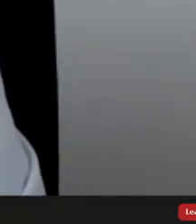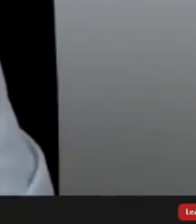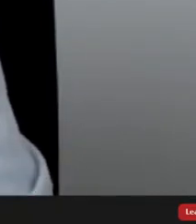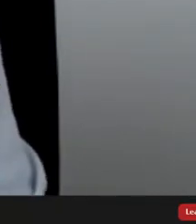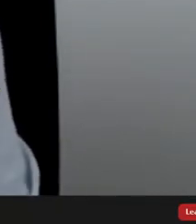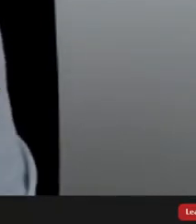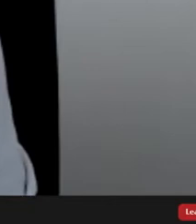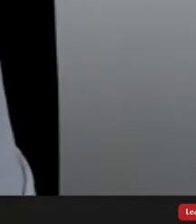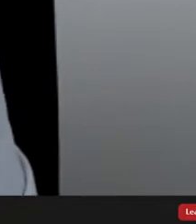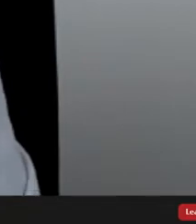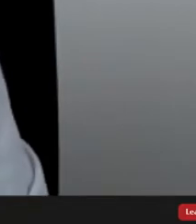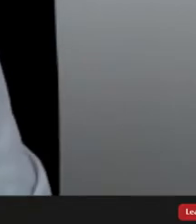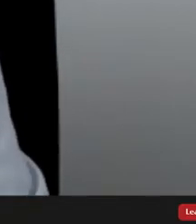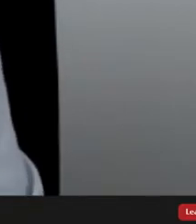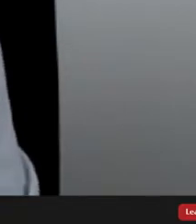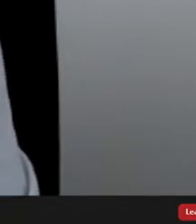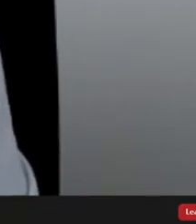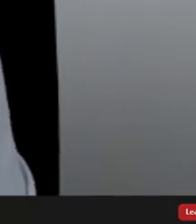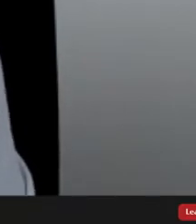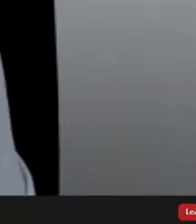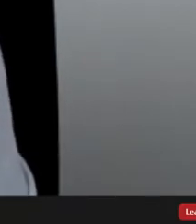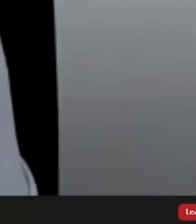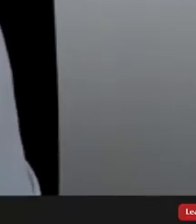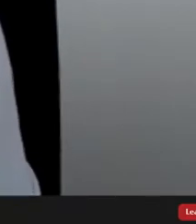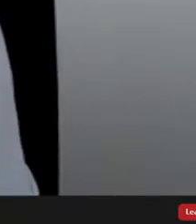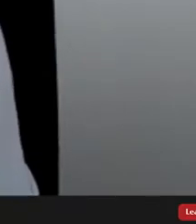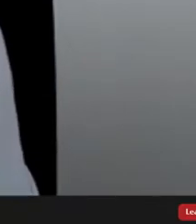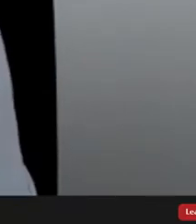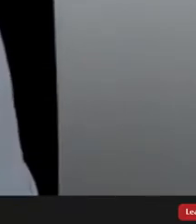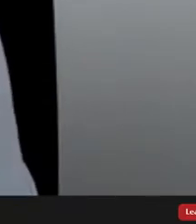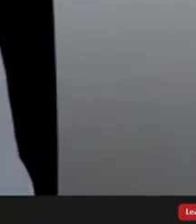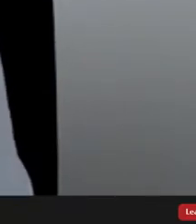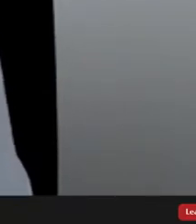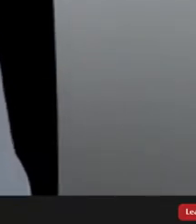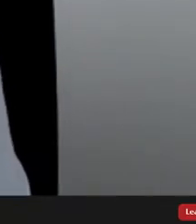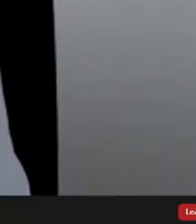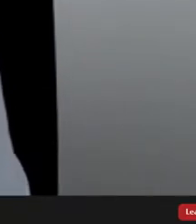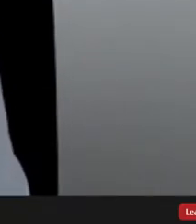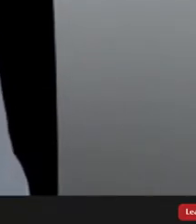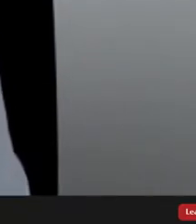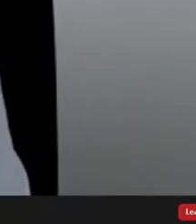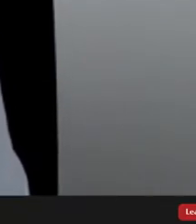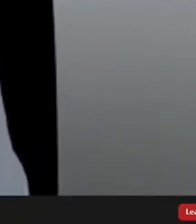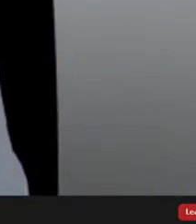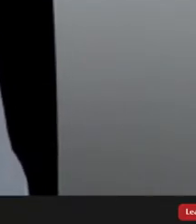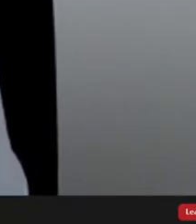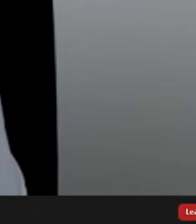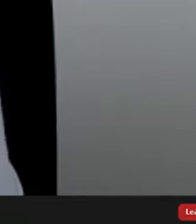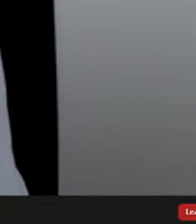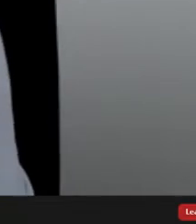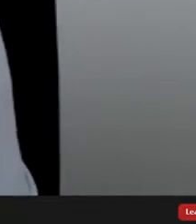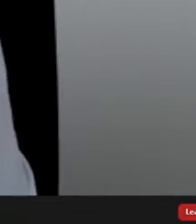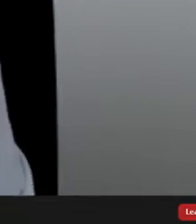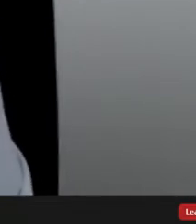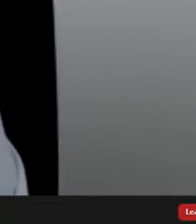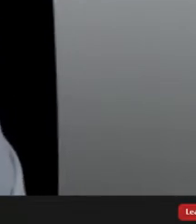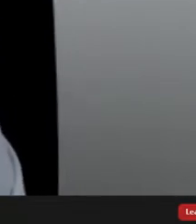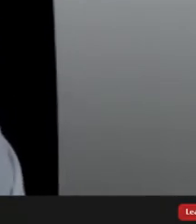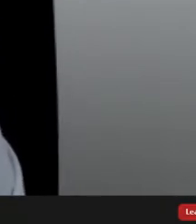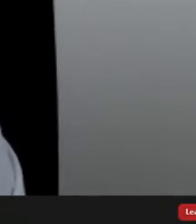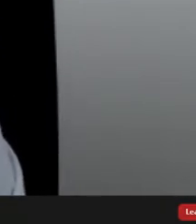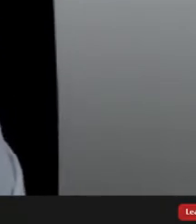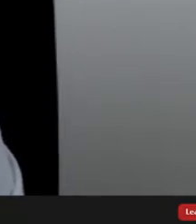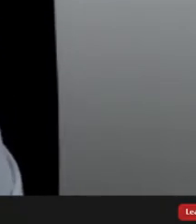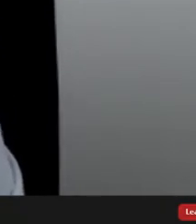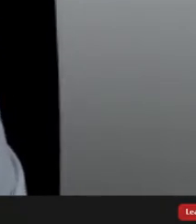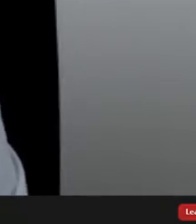de metas atingidas, de desafios superados em relação ao ano letivo anterior. Essa é uma audiência